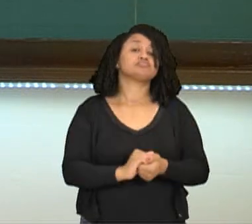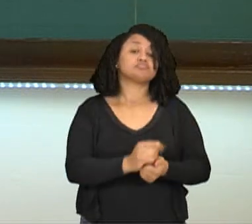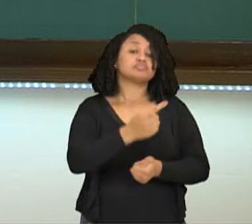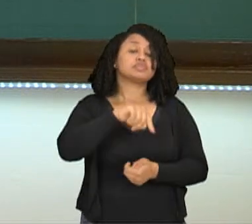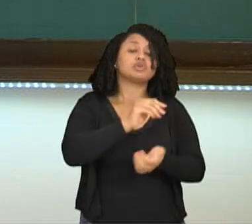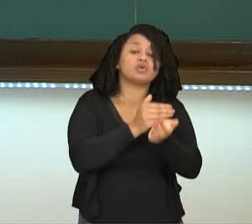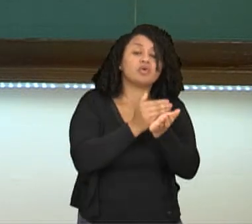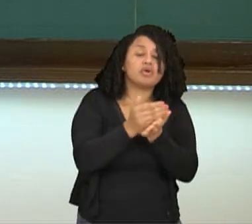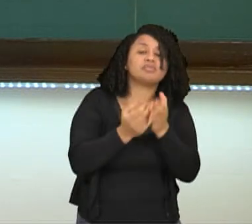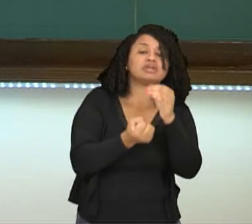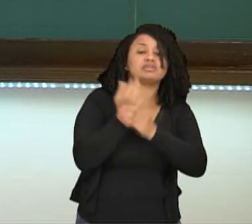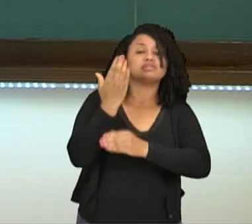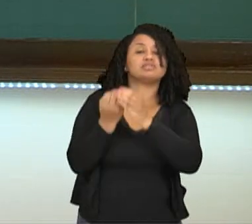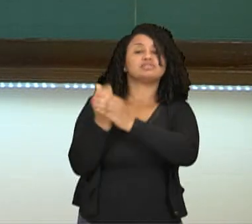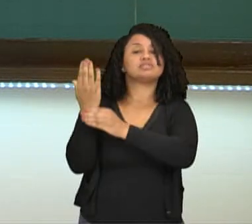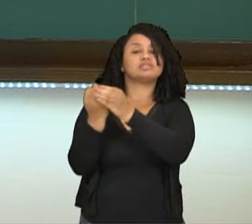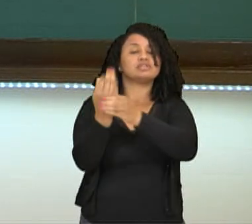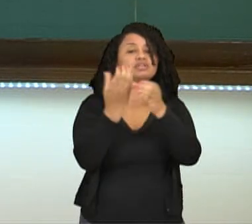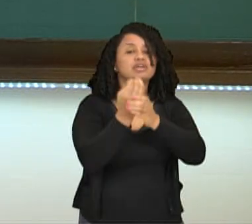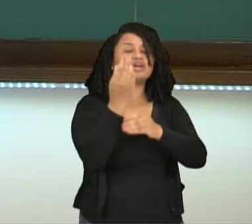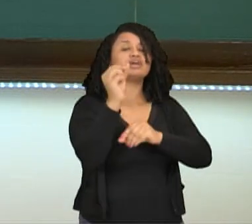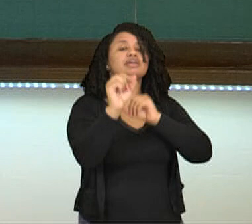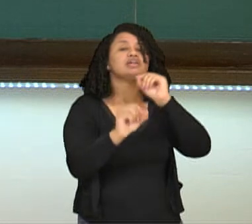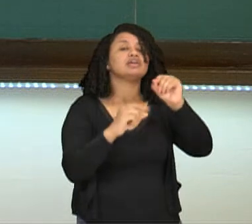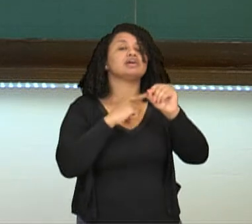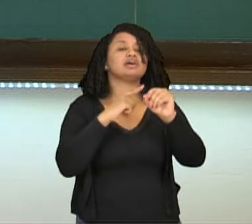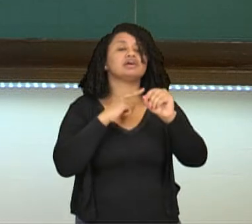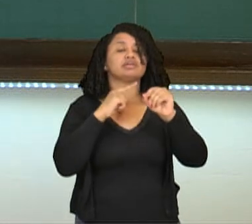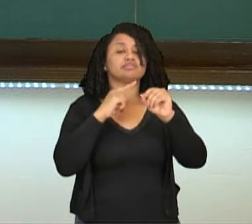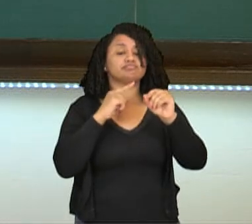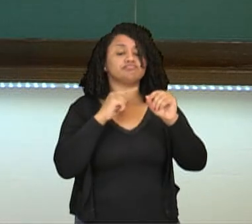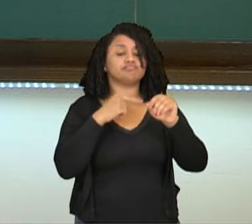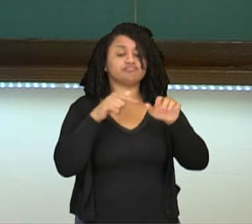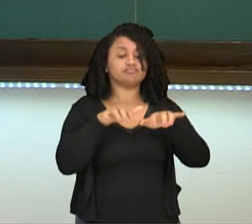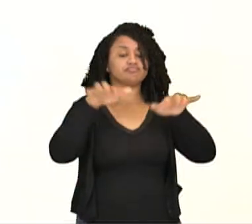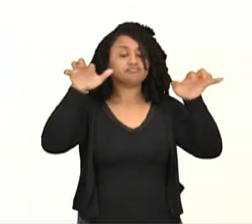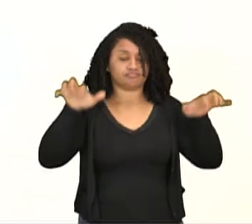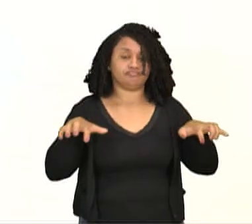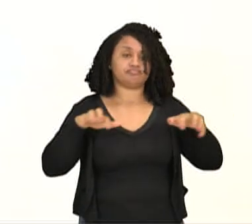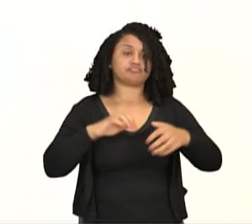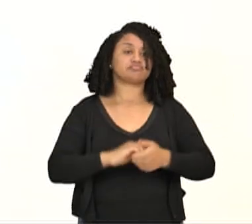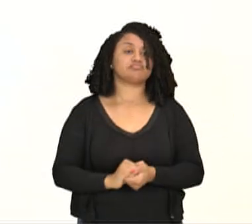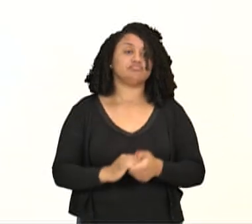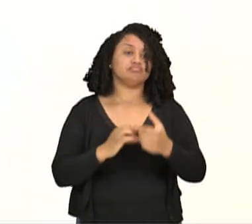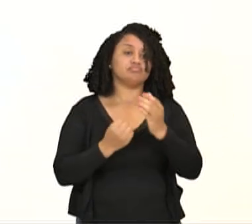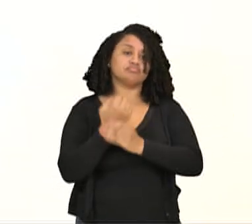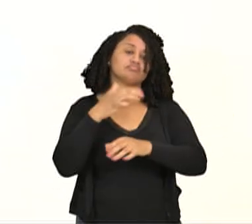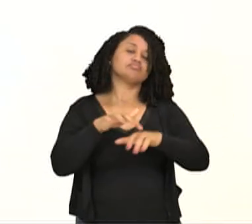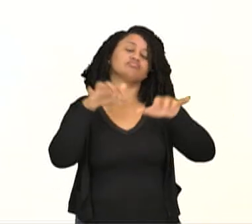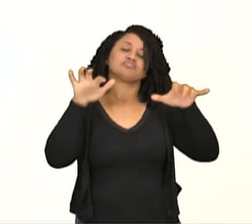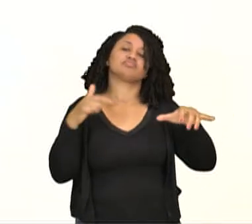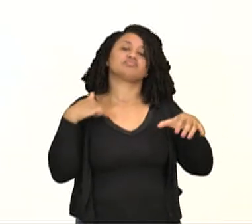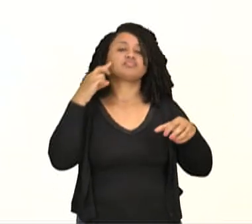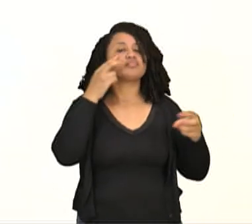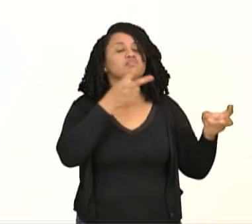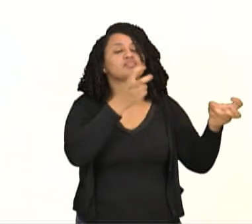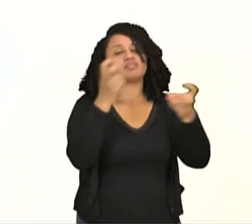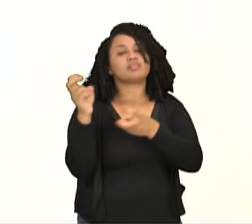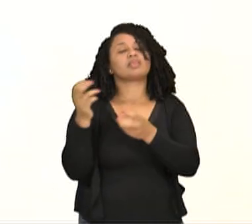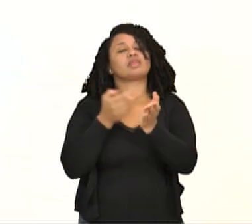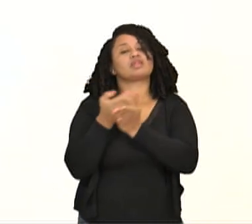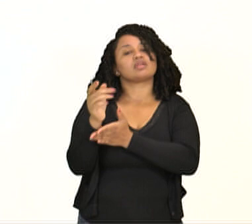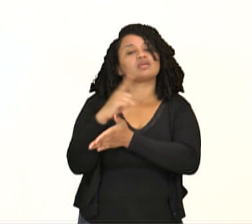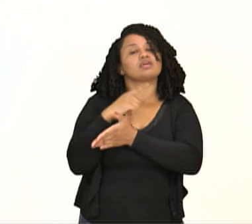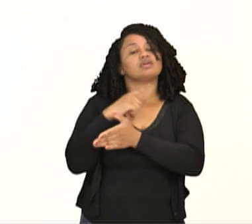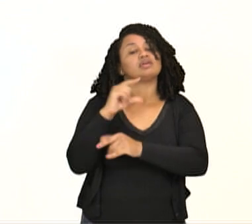começar a formar uma monarquia. Essa formação de monarquia a gente vai ver que vai acabar gerando, né,